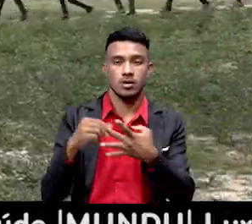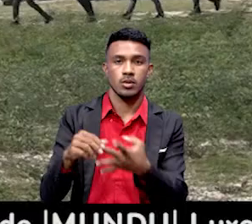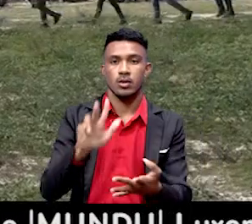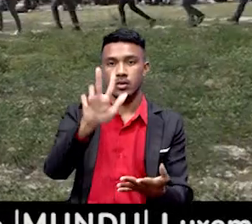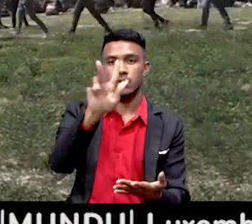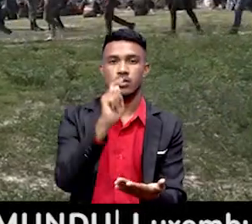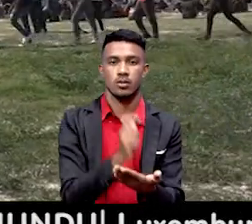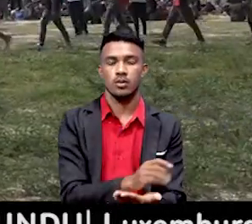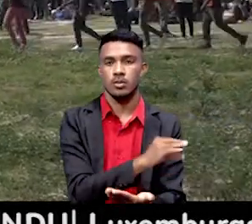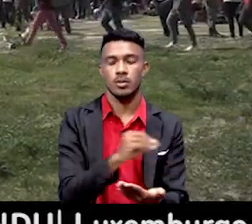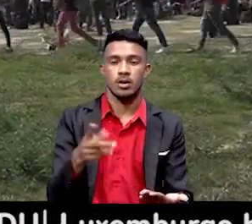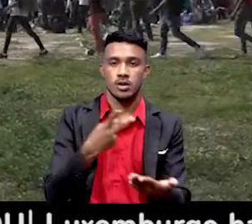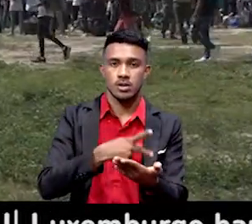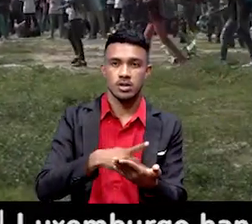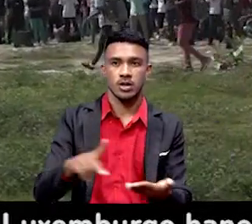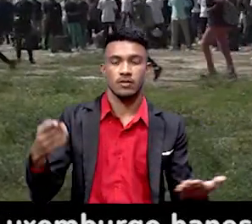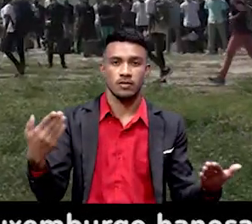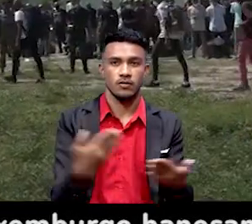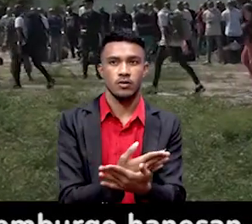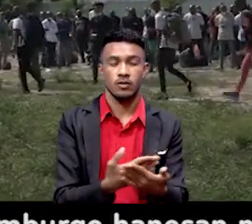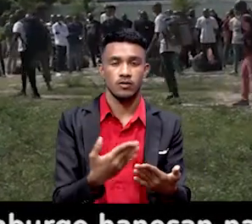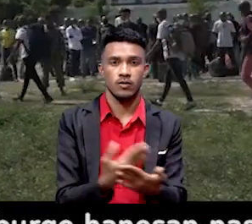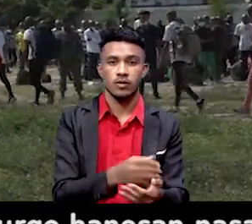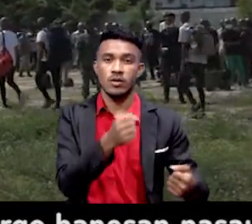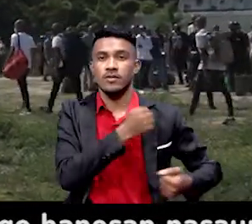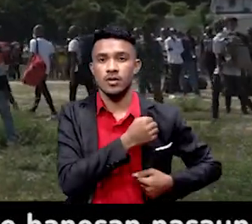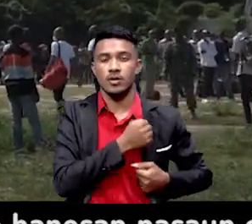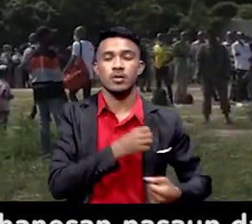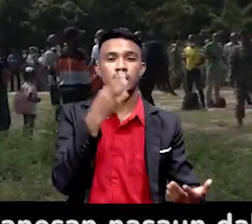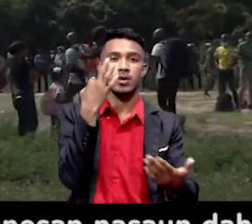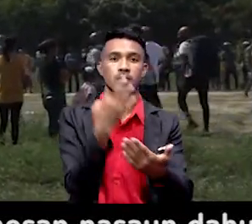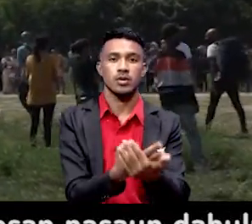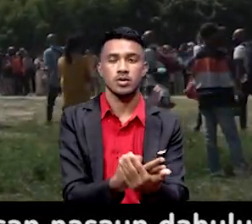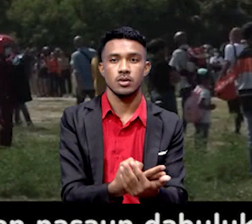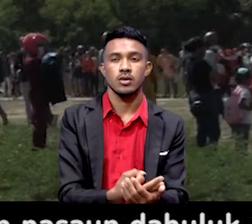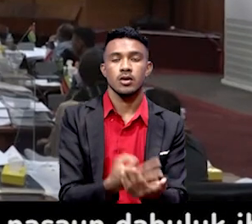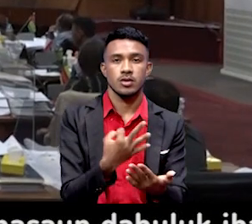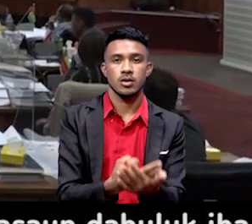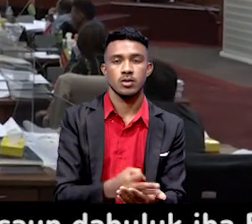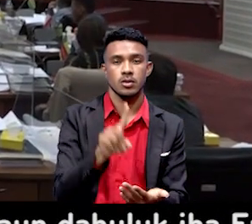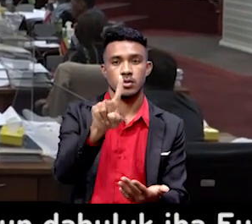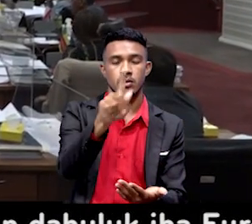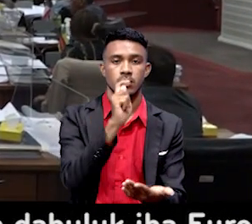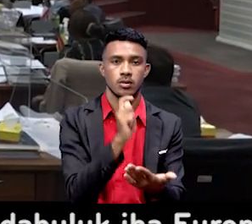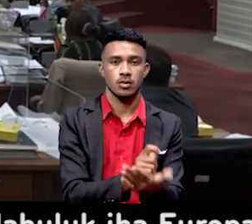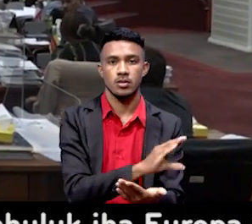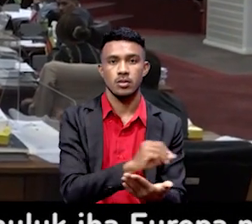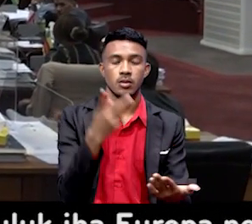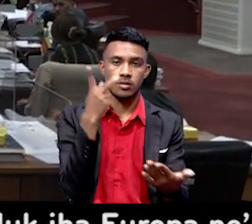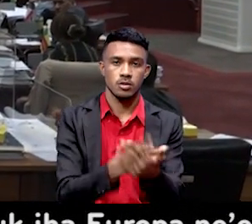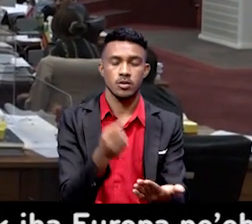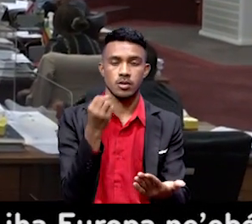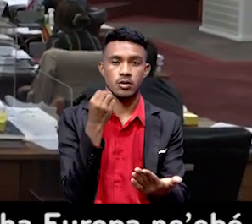no salário para recrutamento fon FFDTL, o orçamento tocon idaresin. Proposta Orçamento Geral